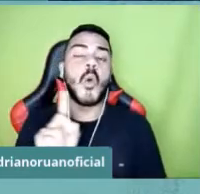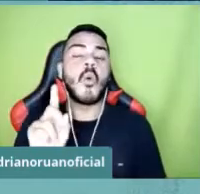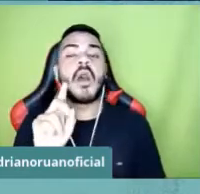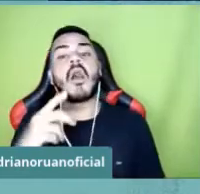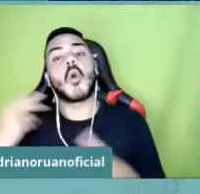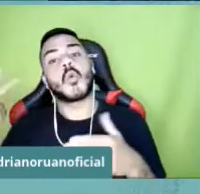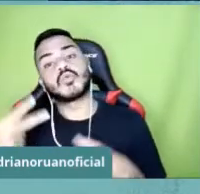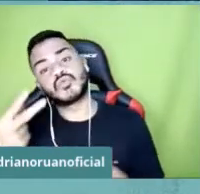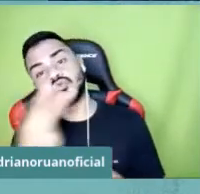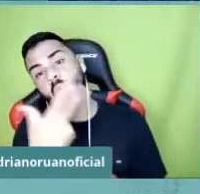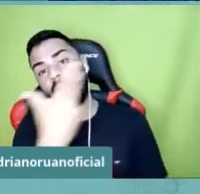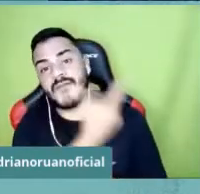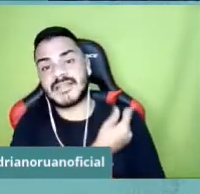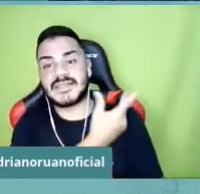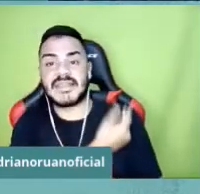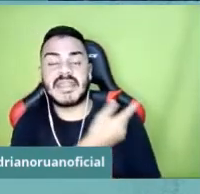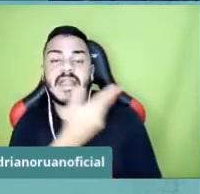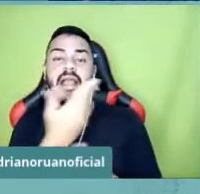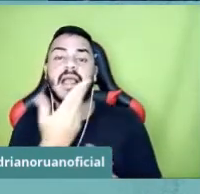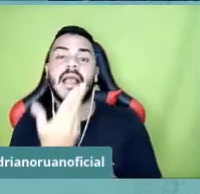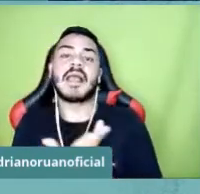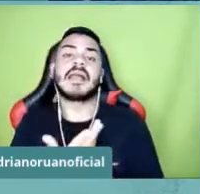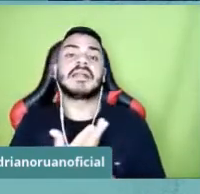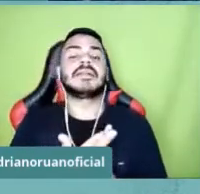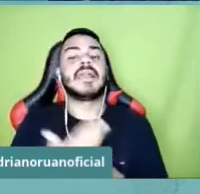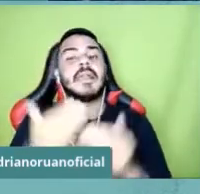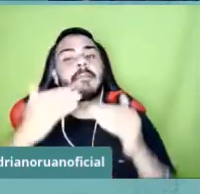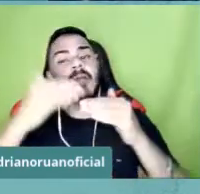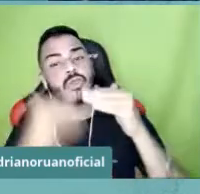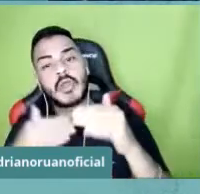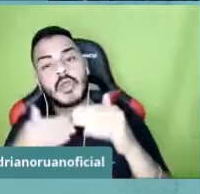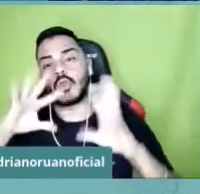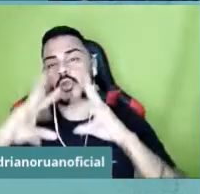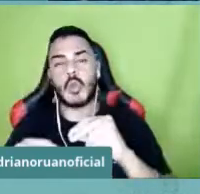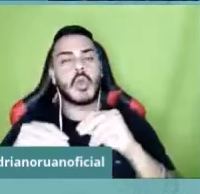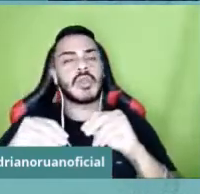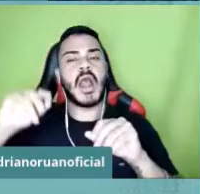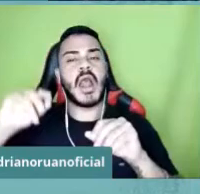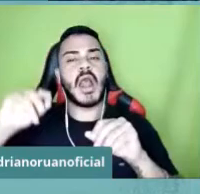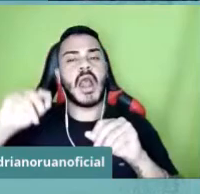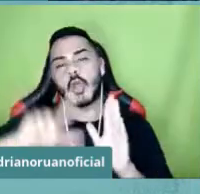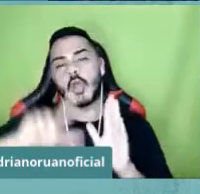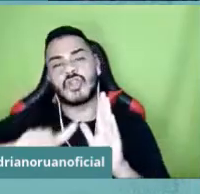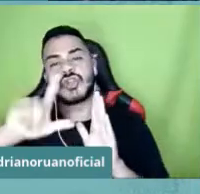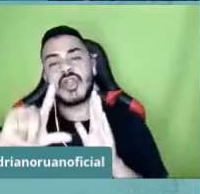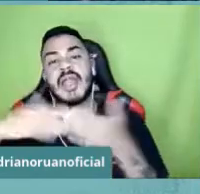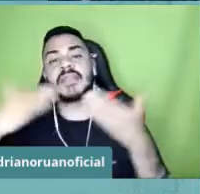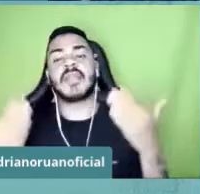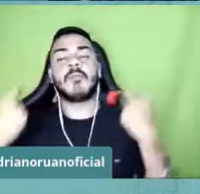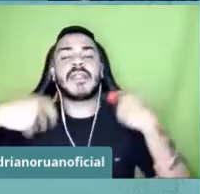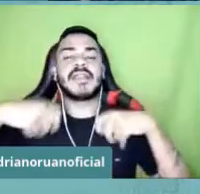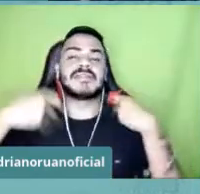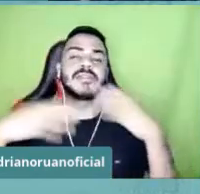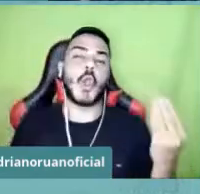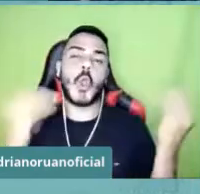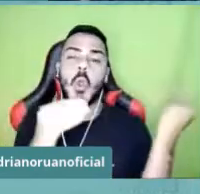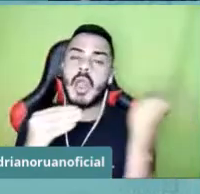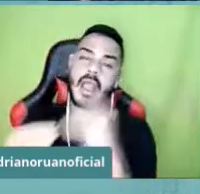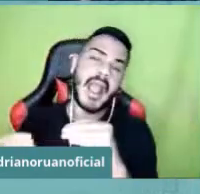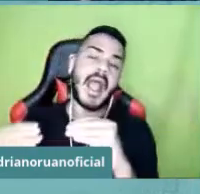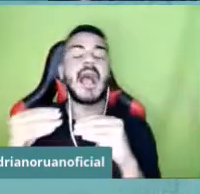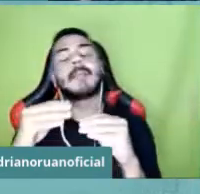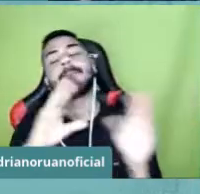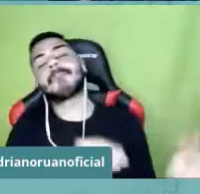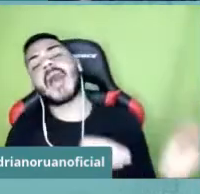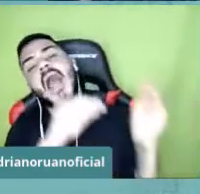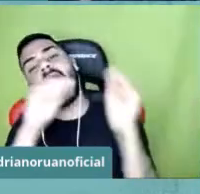vacina em centros menores, por toda a logística, né? Eu preciso incorporar essa vacina para manter minha